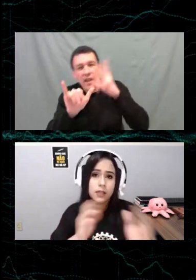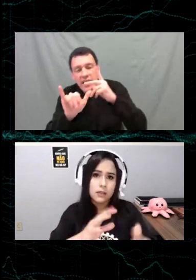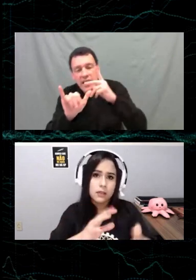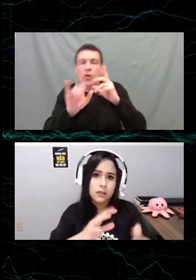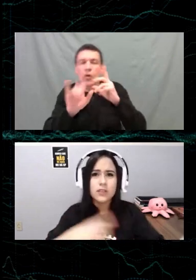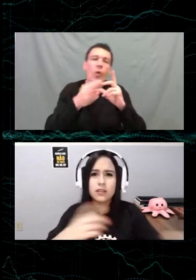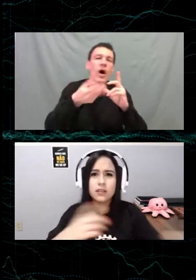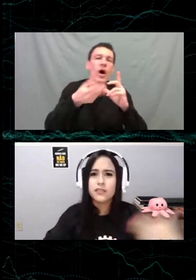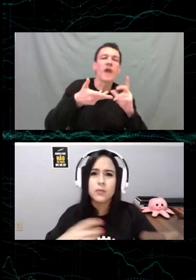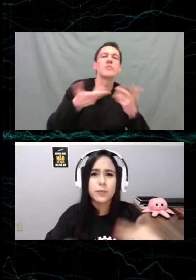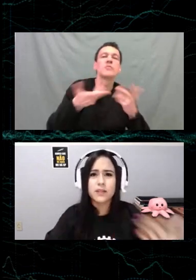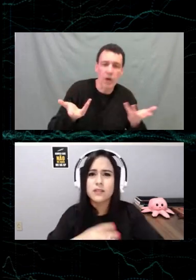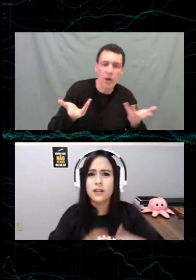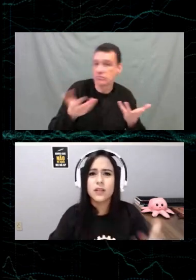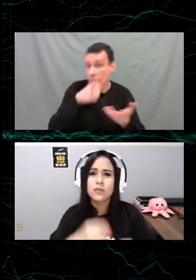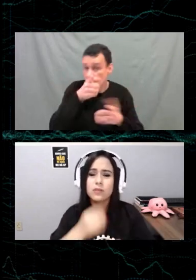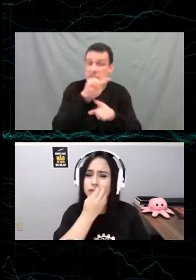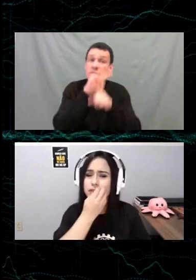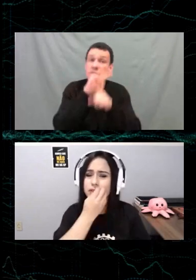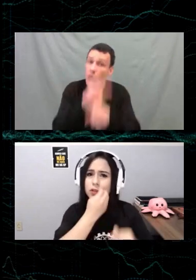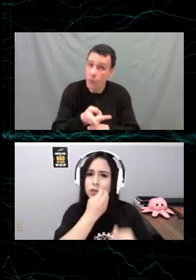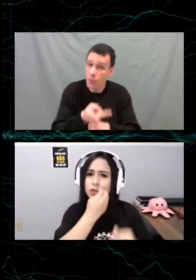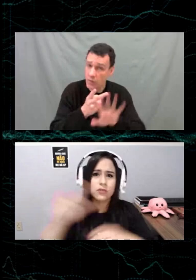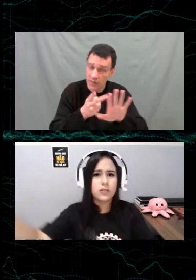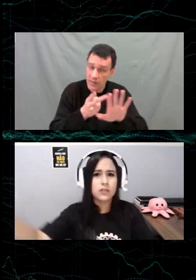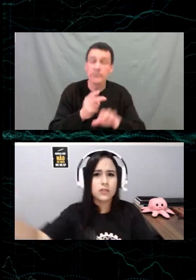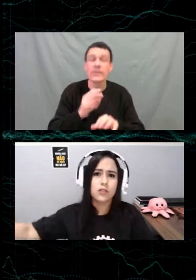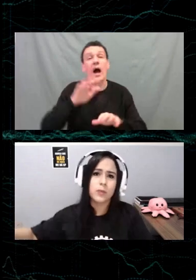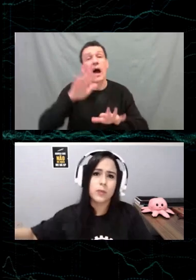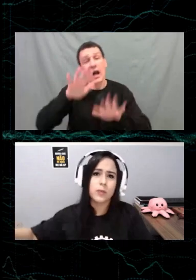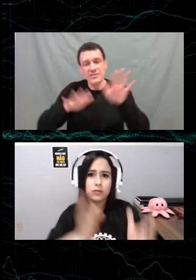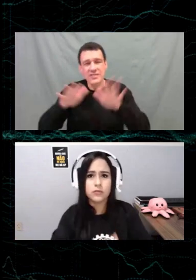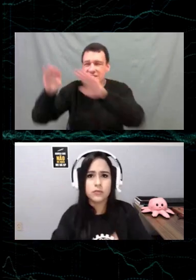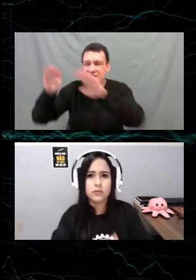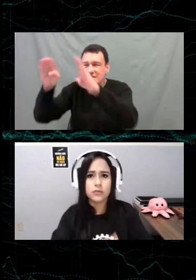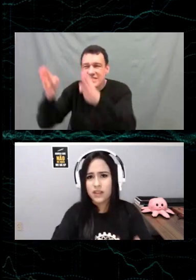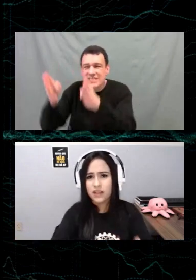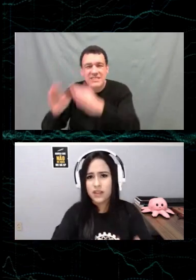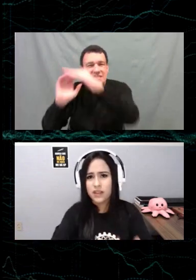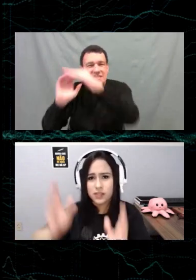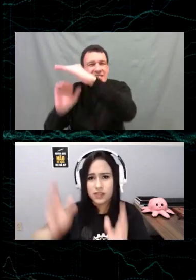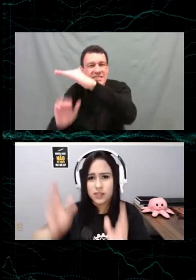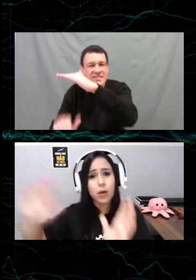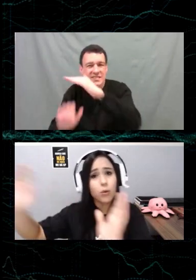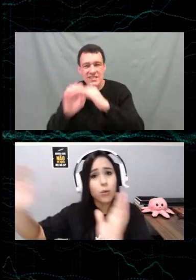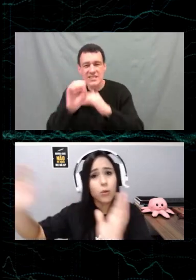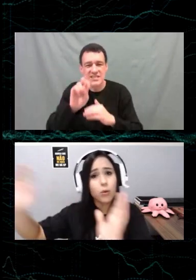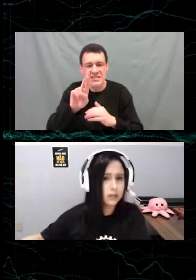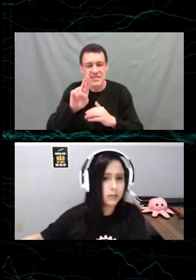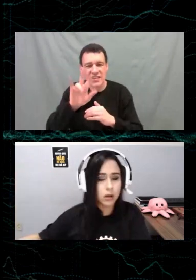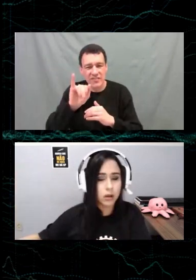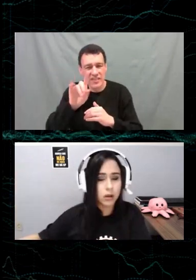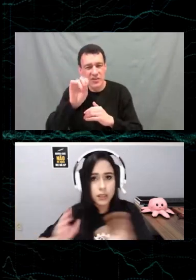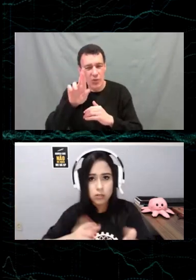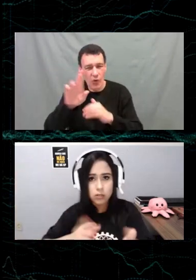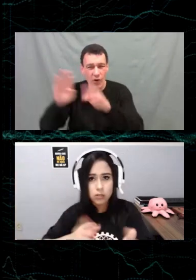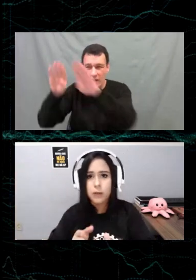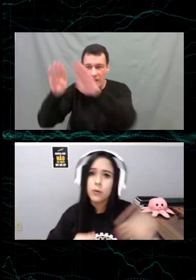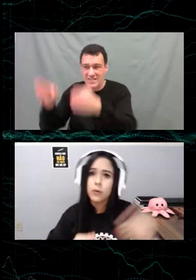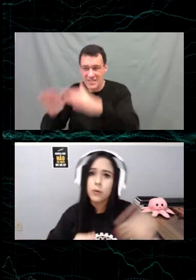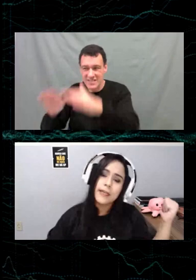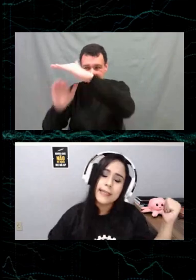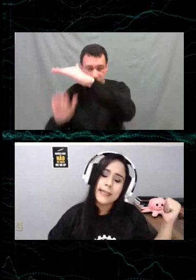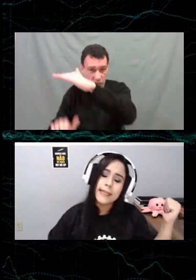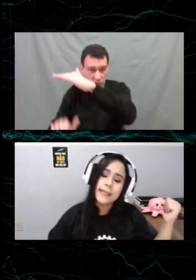serverlog. Não sei que você tenha feito uma partição lá no teu servidor e tudo, e você destinou isso para lá, então, se você é responsável por saber para onde que está indo esse log. E isso